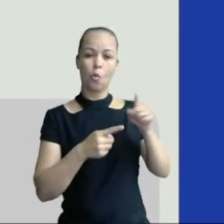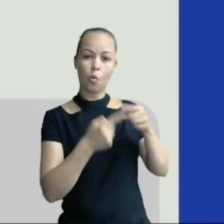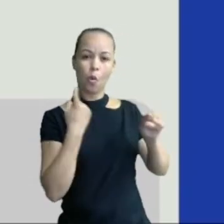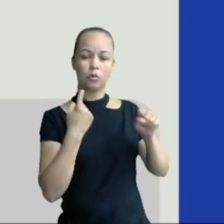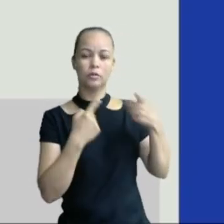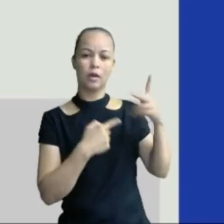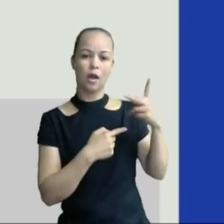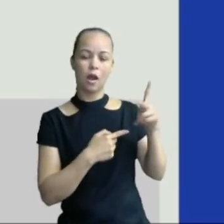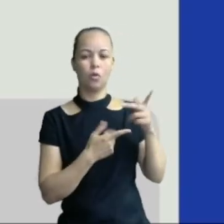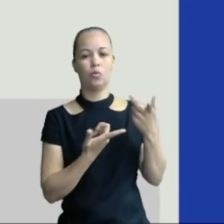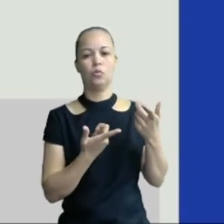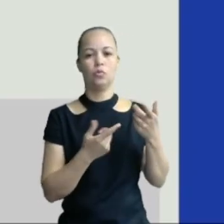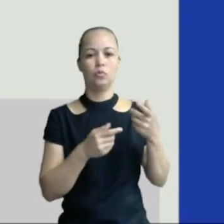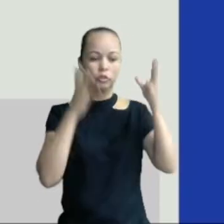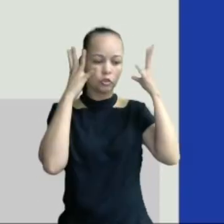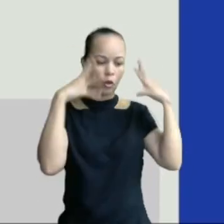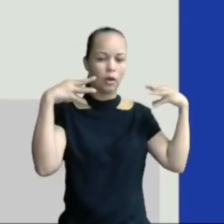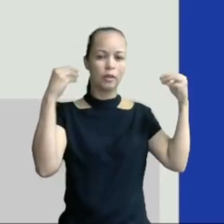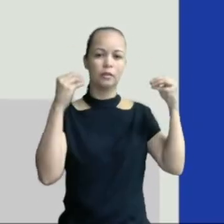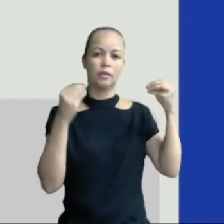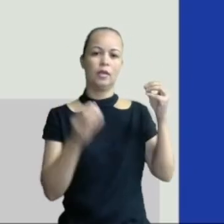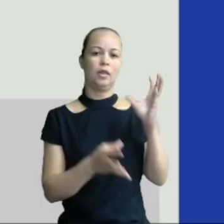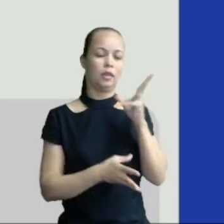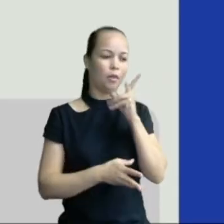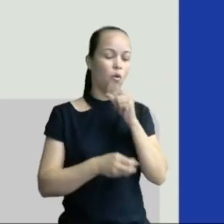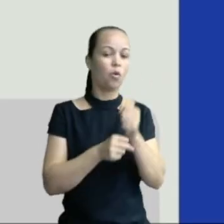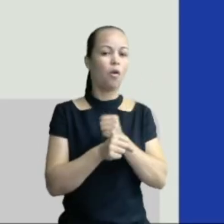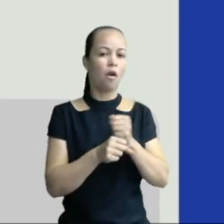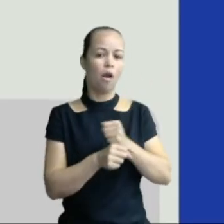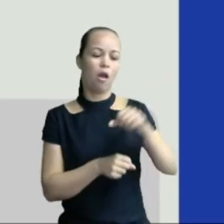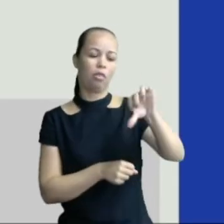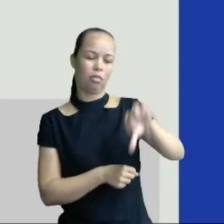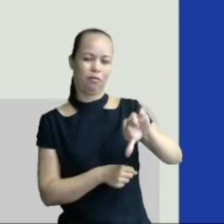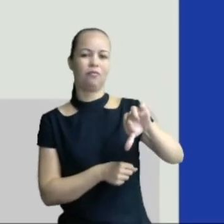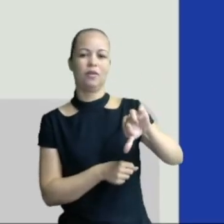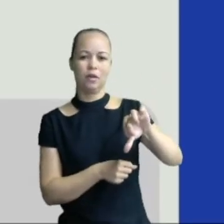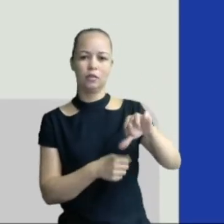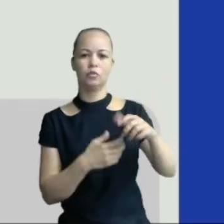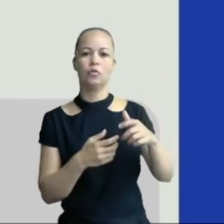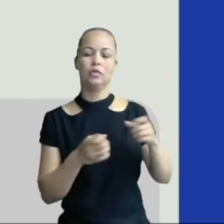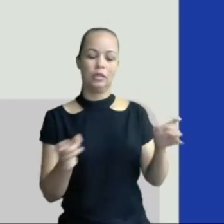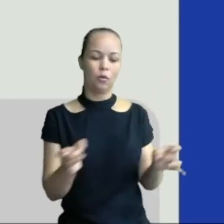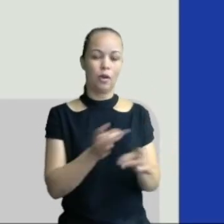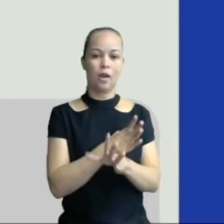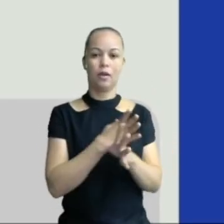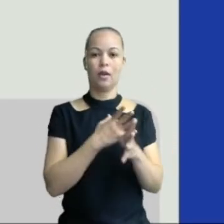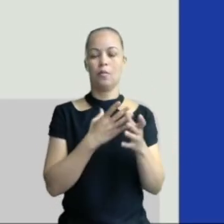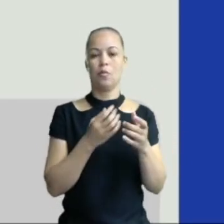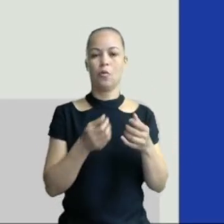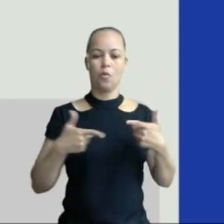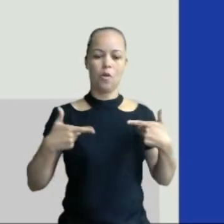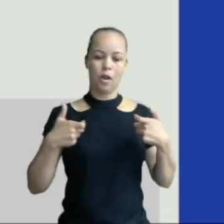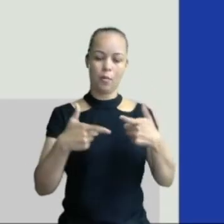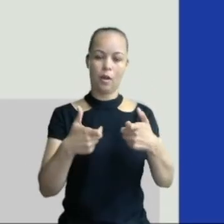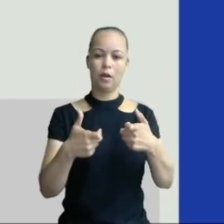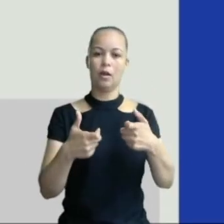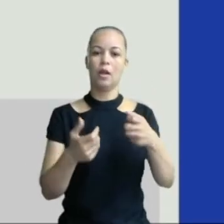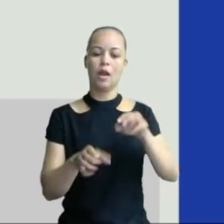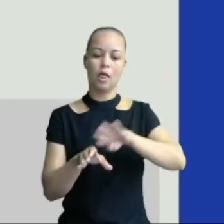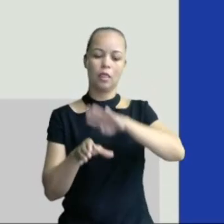tá? Depois desse Monte das Tabocas, ainda durou um bom tempo, terminando com a batalha no Monte Guararapes, onde